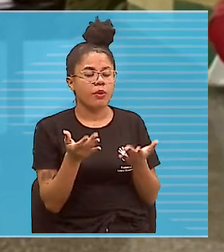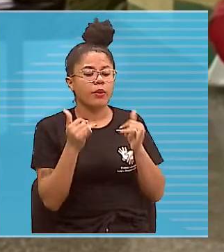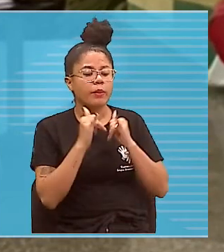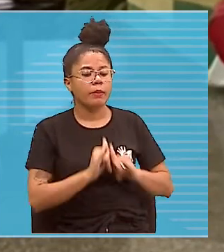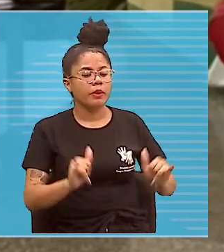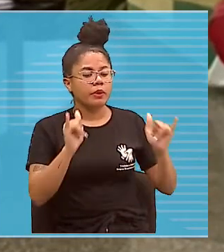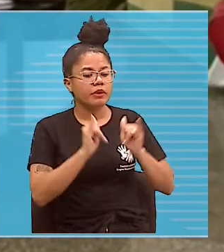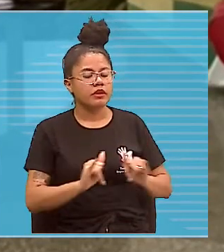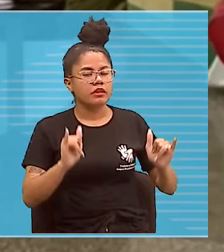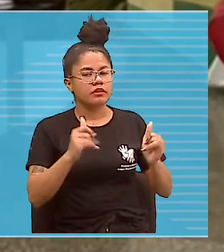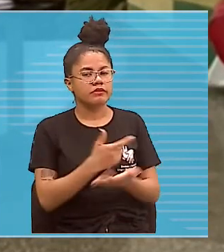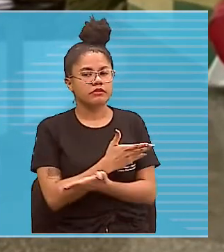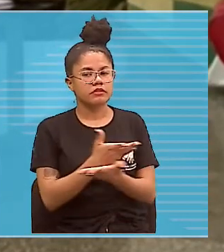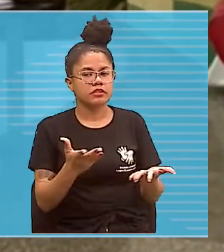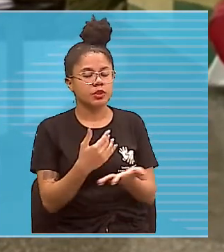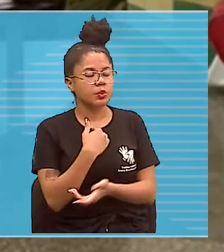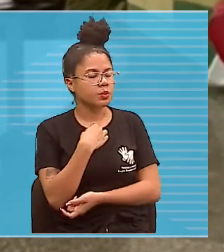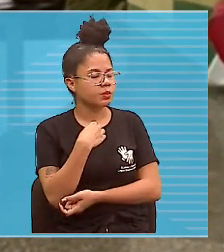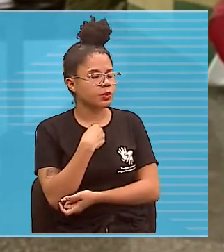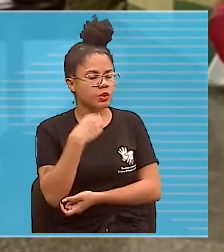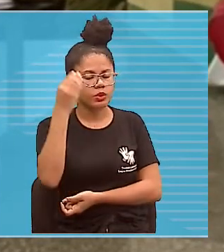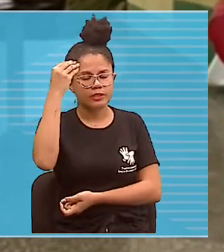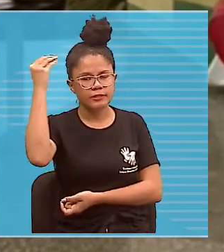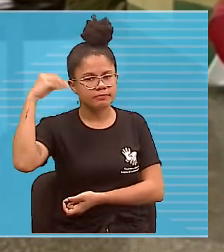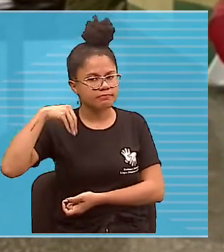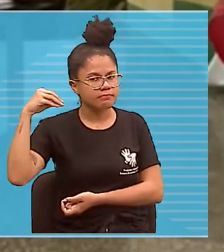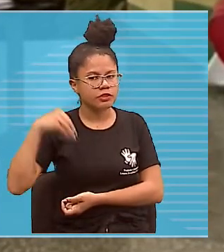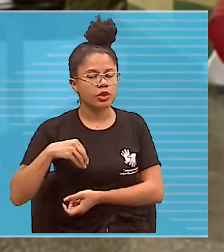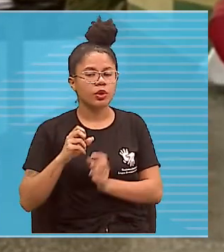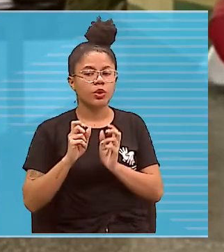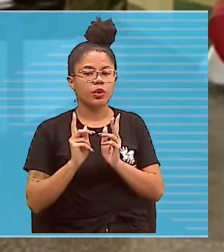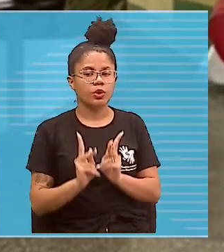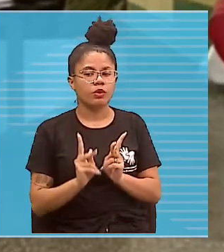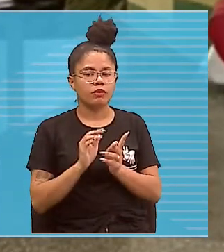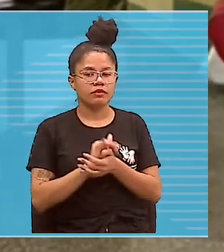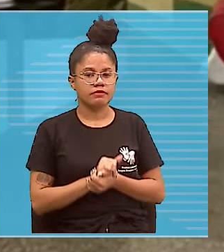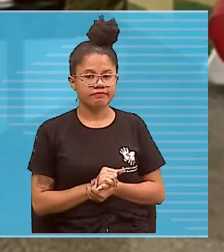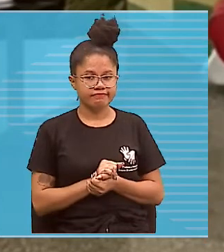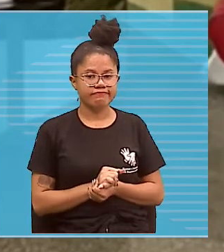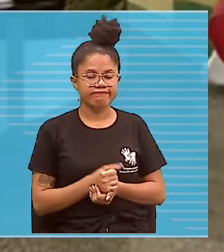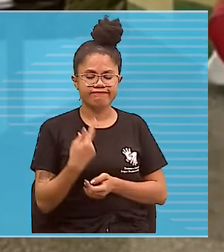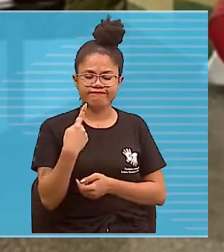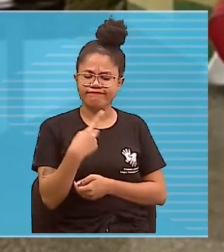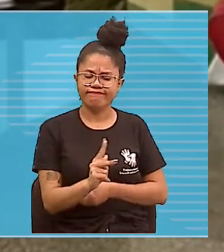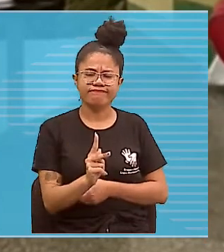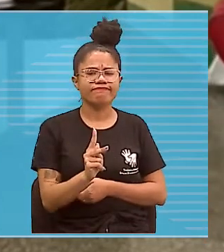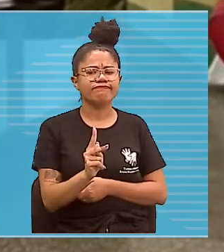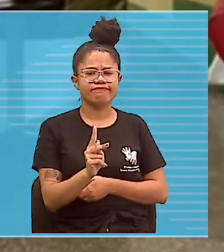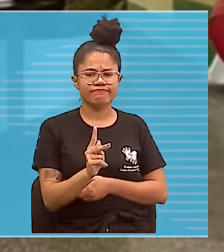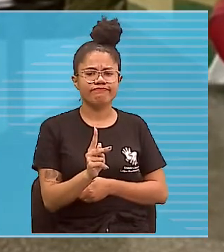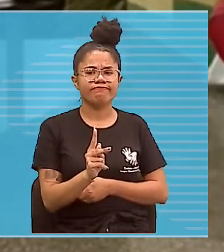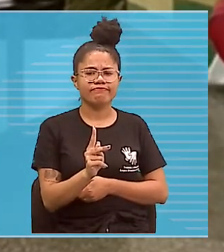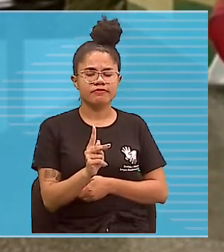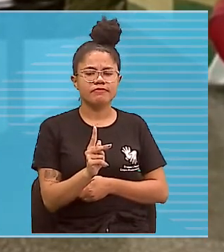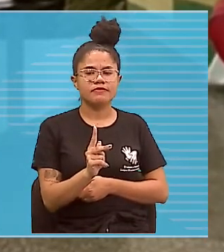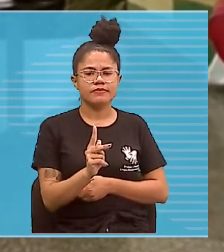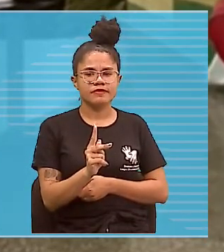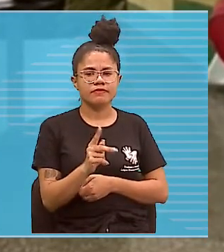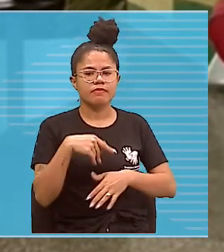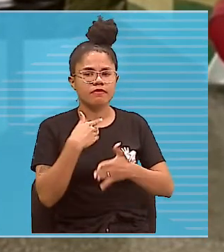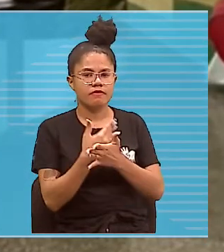Todo começo tem um fim. Às vezes a jornada é pesada, A gente tem